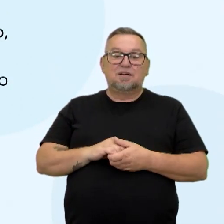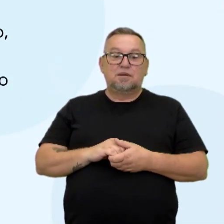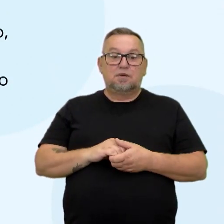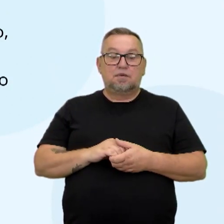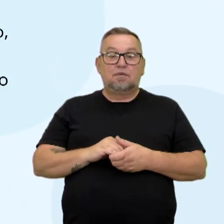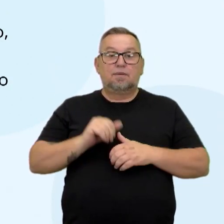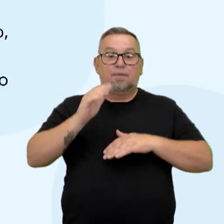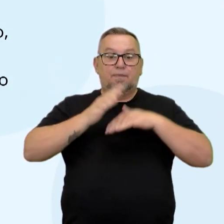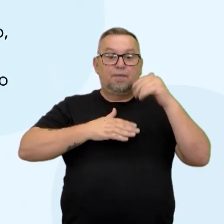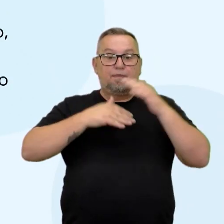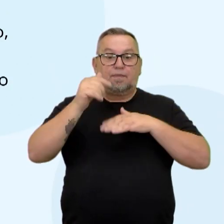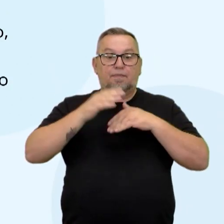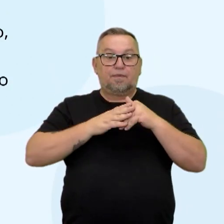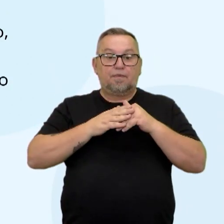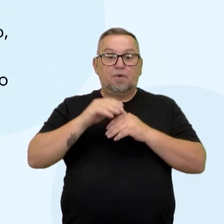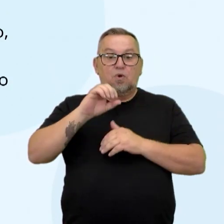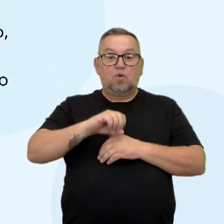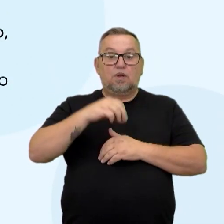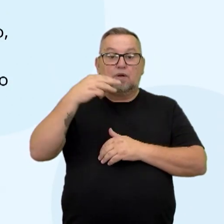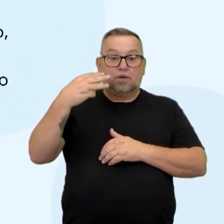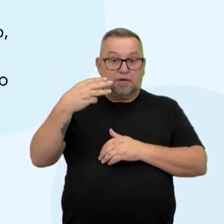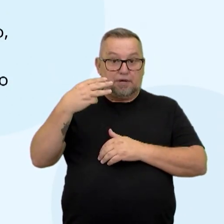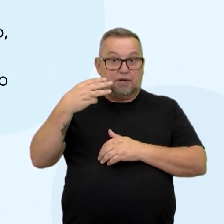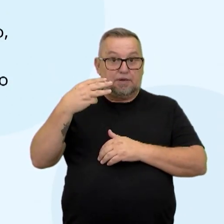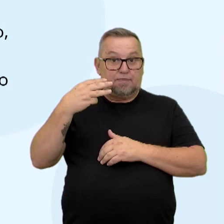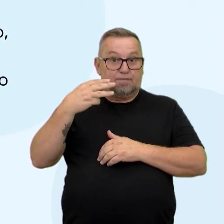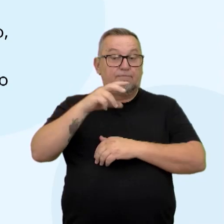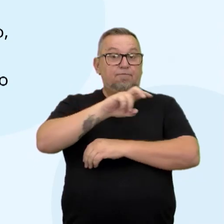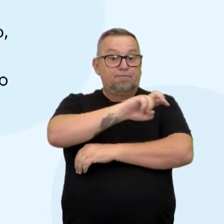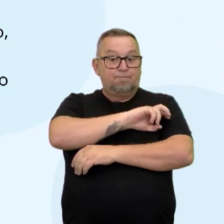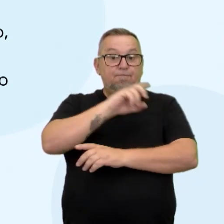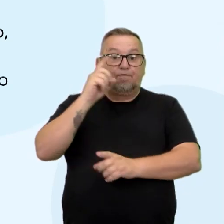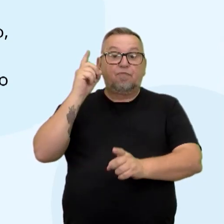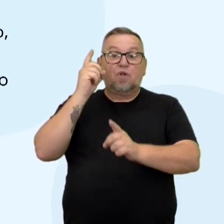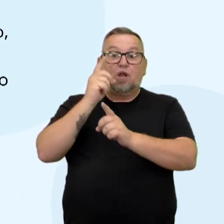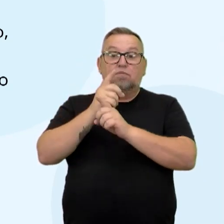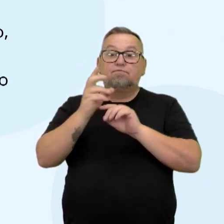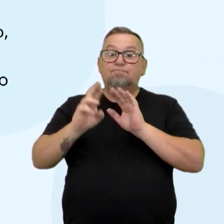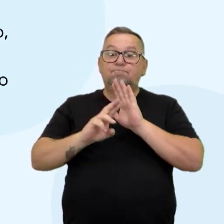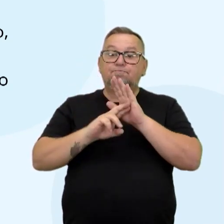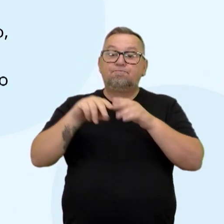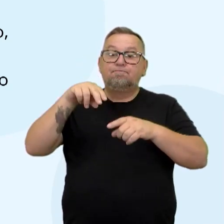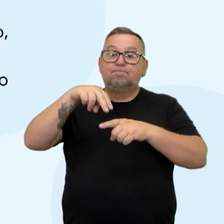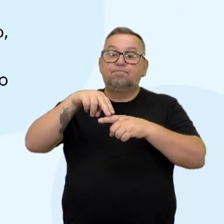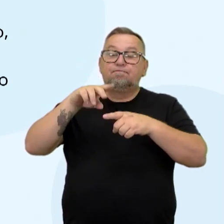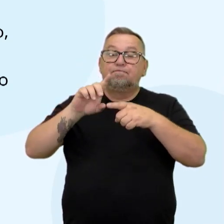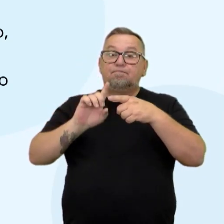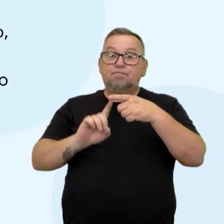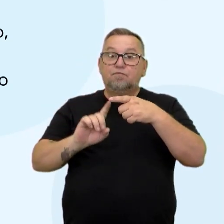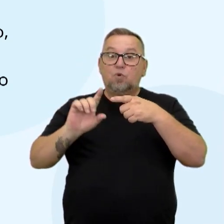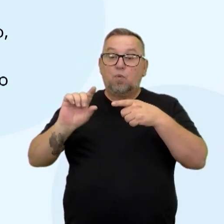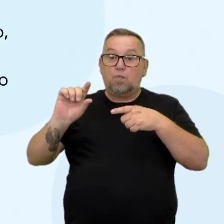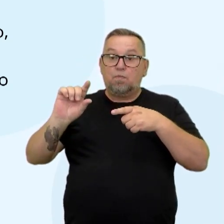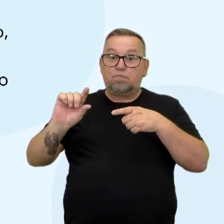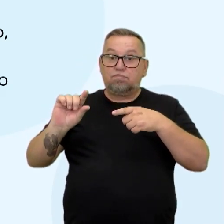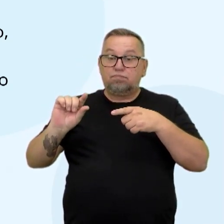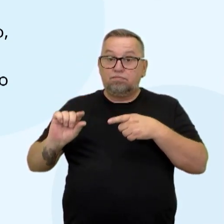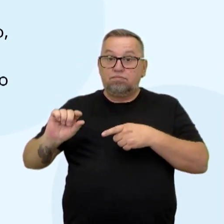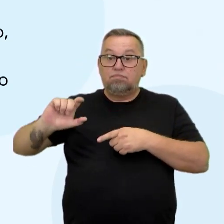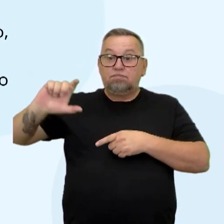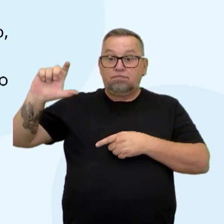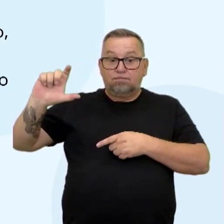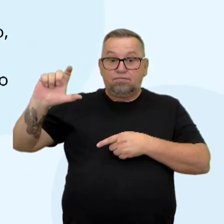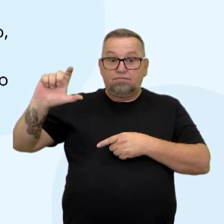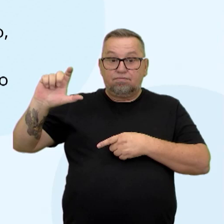Então, a nossa habilidade é a habilidade 03 do quinto ano, que é identificar e representar frações menores e maiores